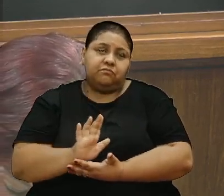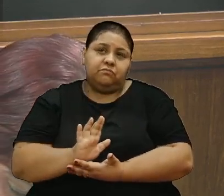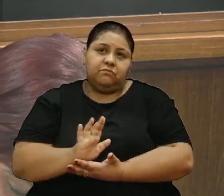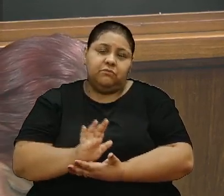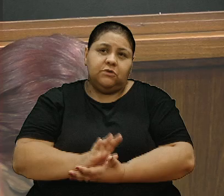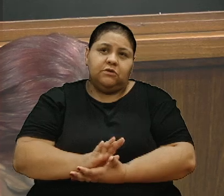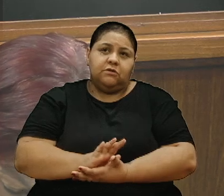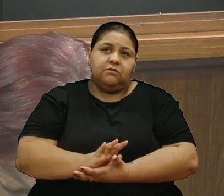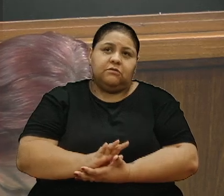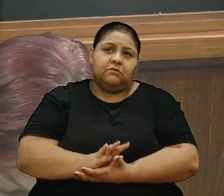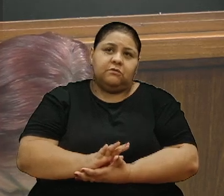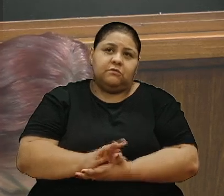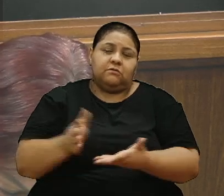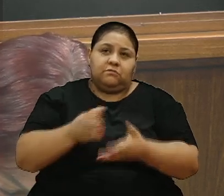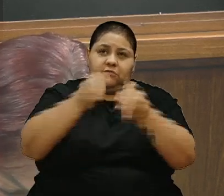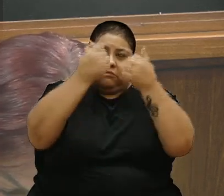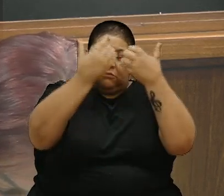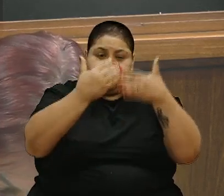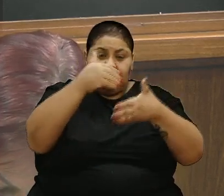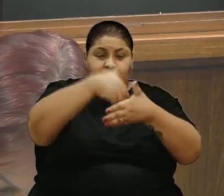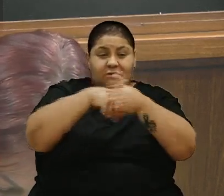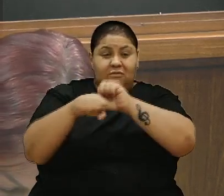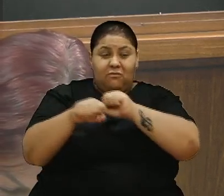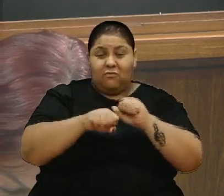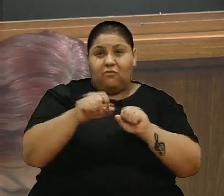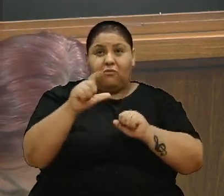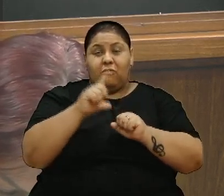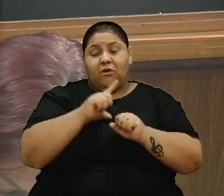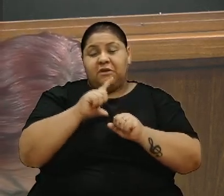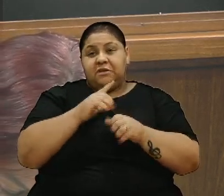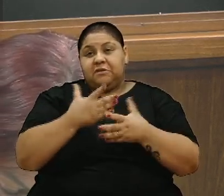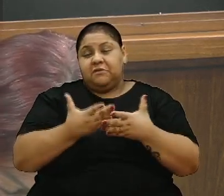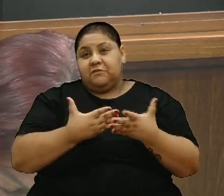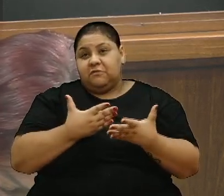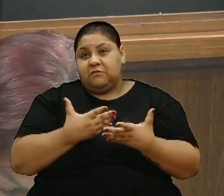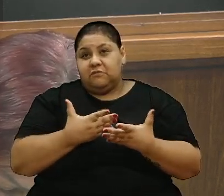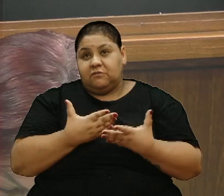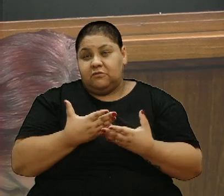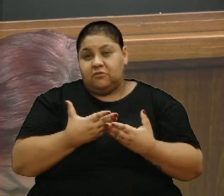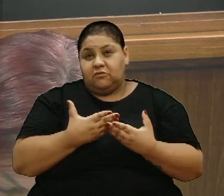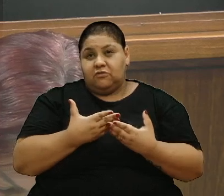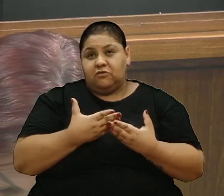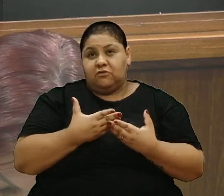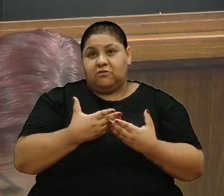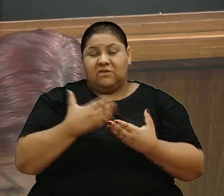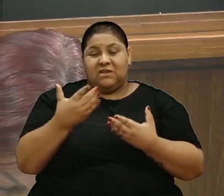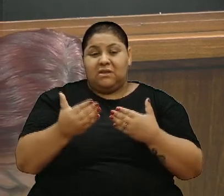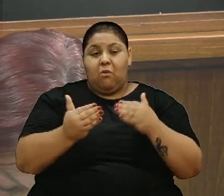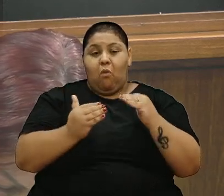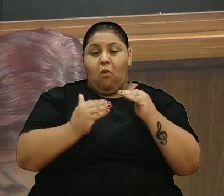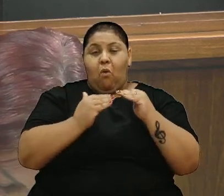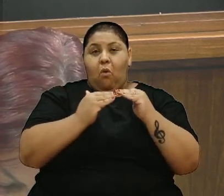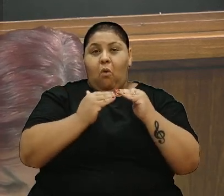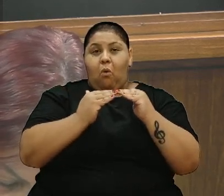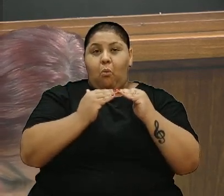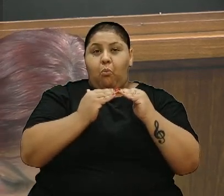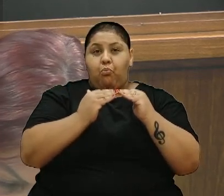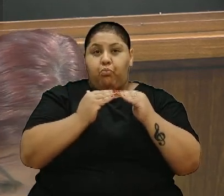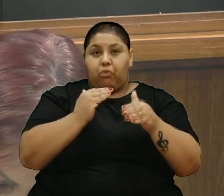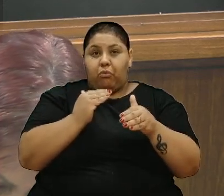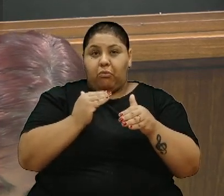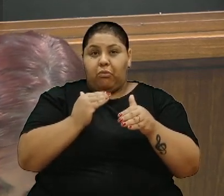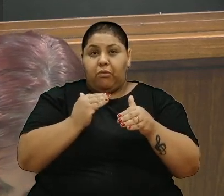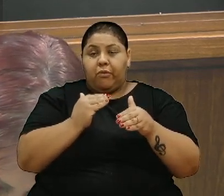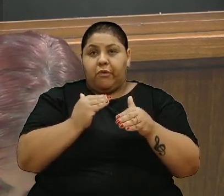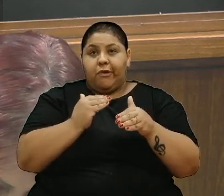que está posto a votação, que pode ter havido algo que não condiz